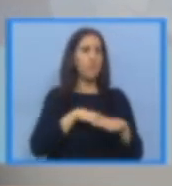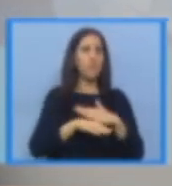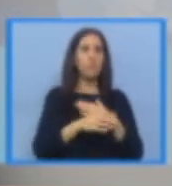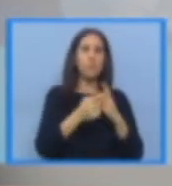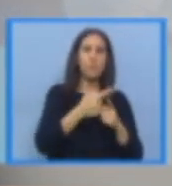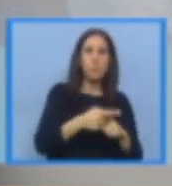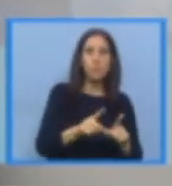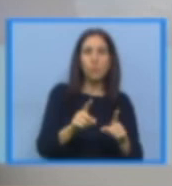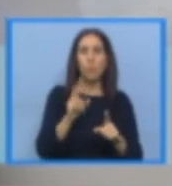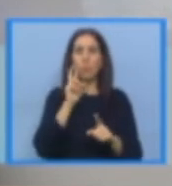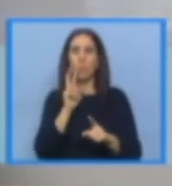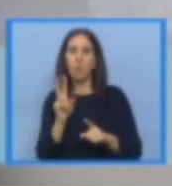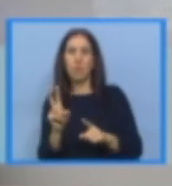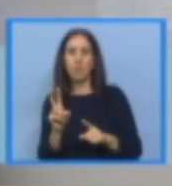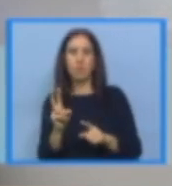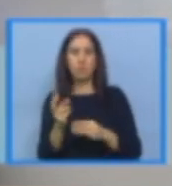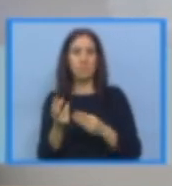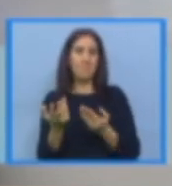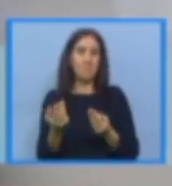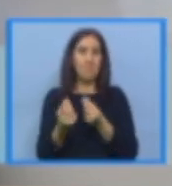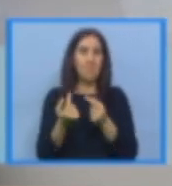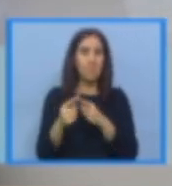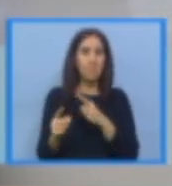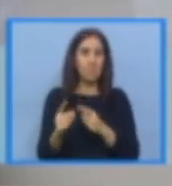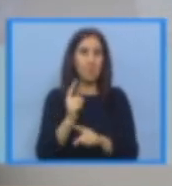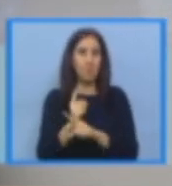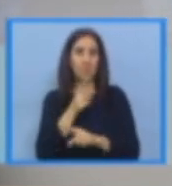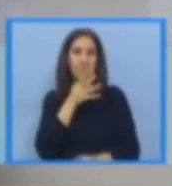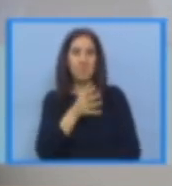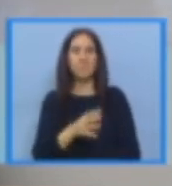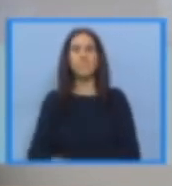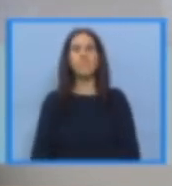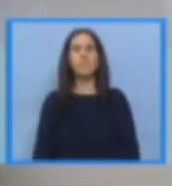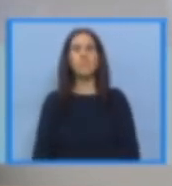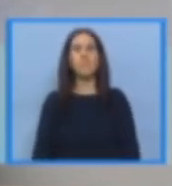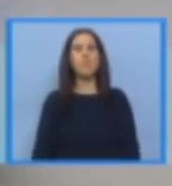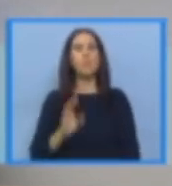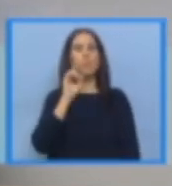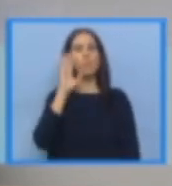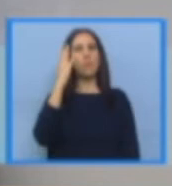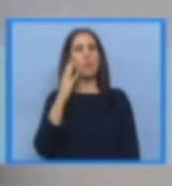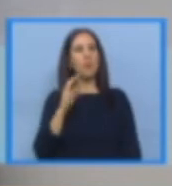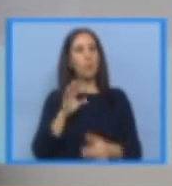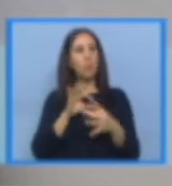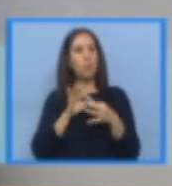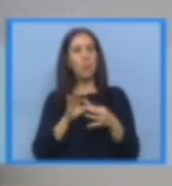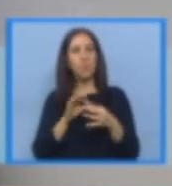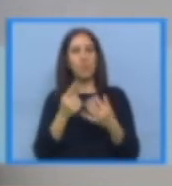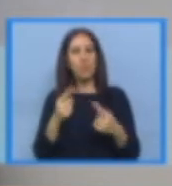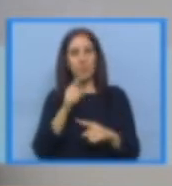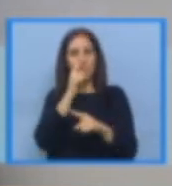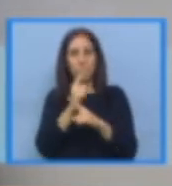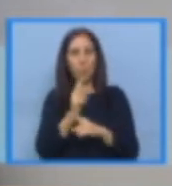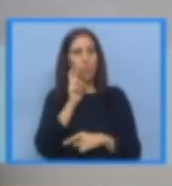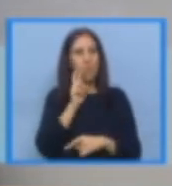para ela de outra maneira, como estava a dizer, importa é olhar ao que nos une. Porque o que nos une é maior